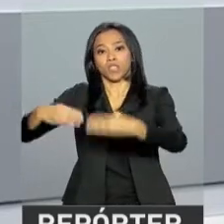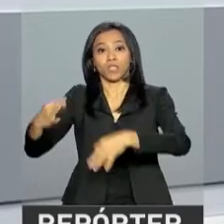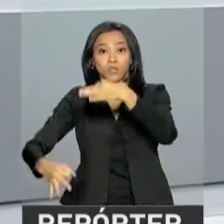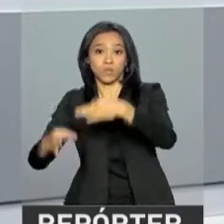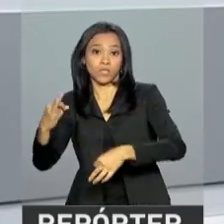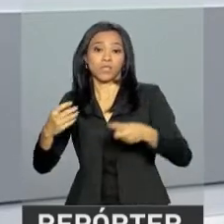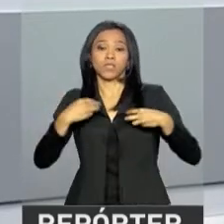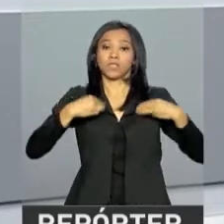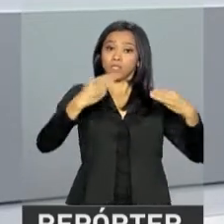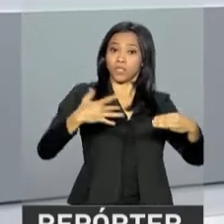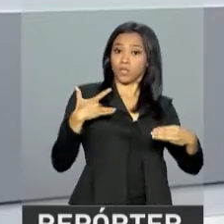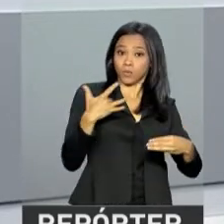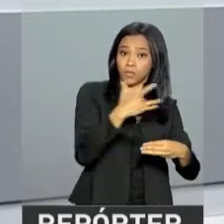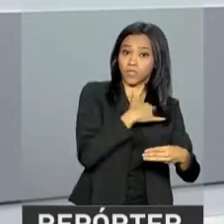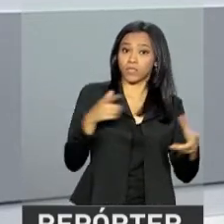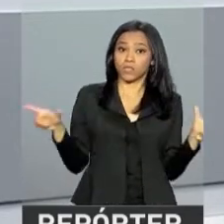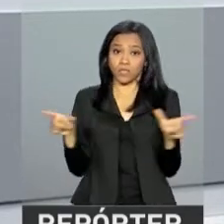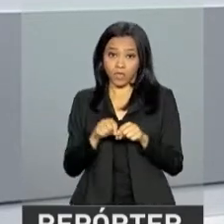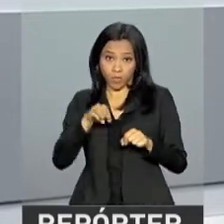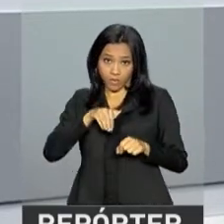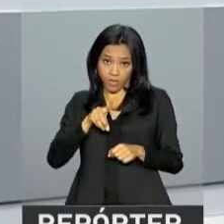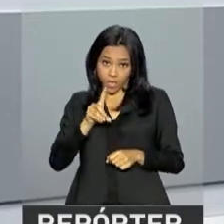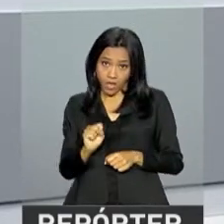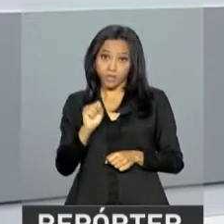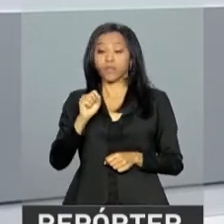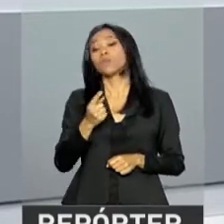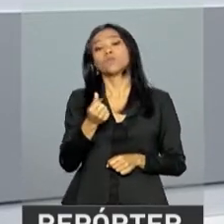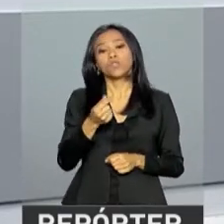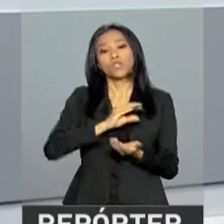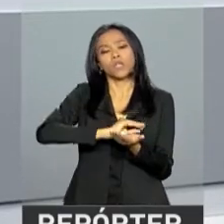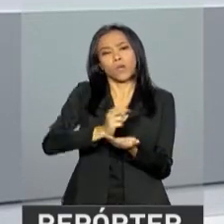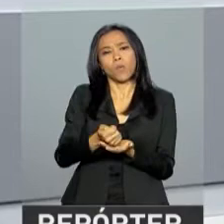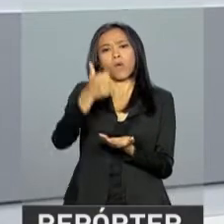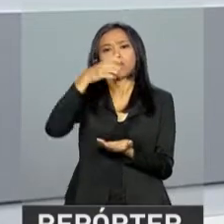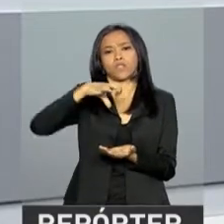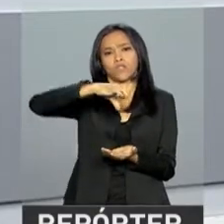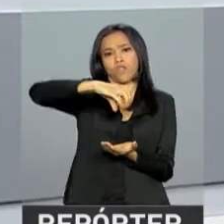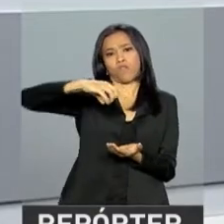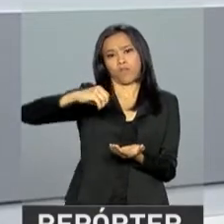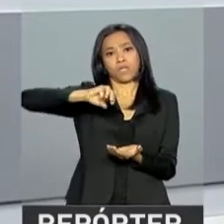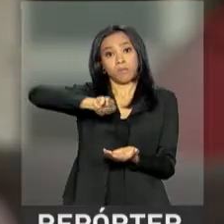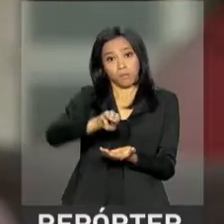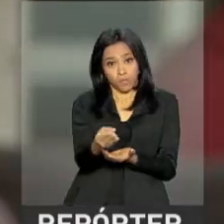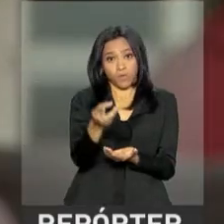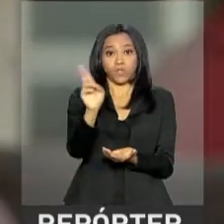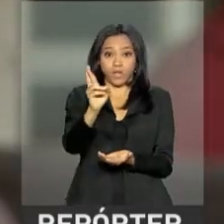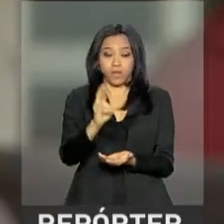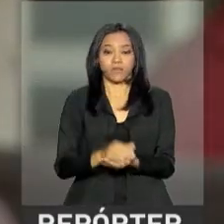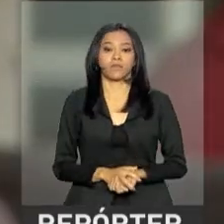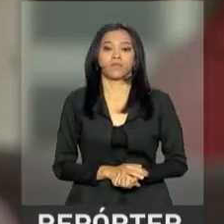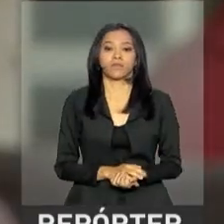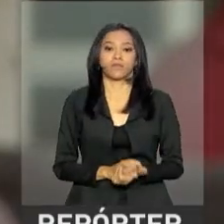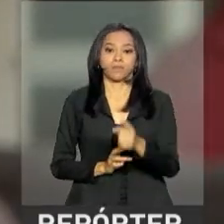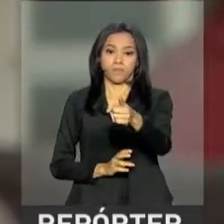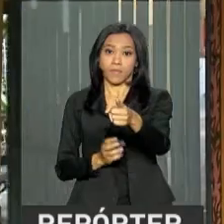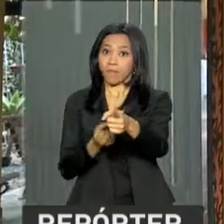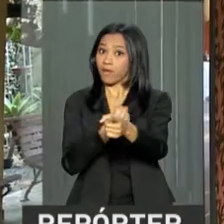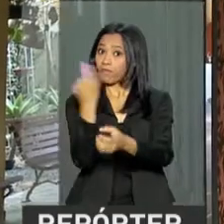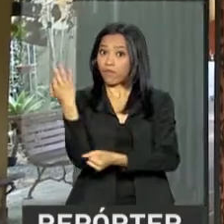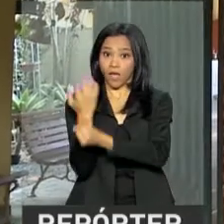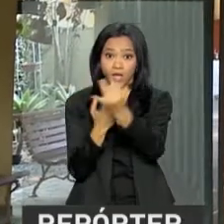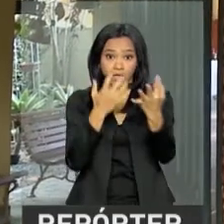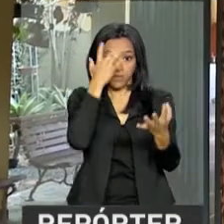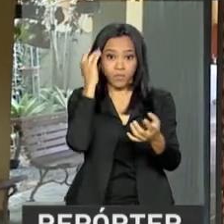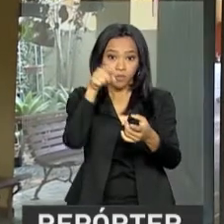desenvolvimento social o investimento é de quase 90 milhões de reais para muitos